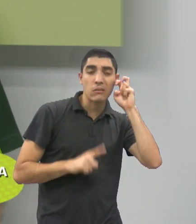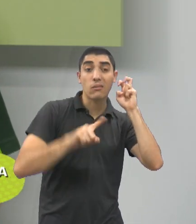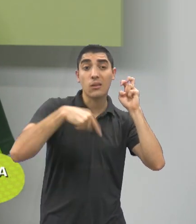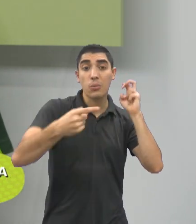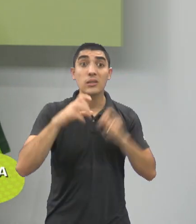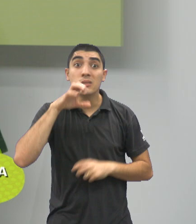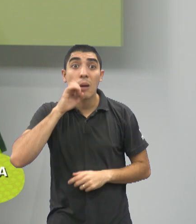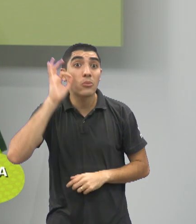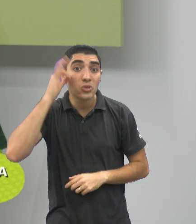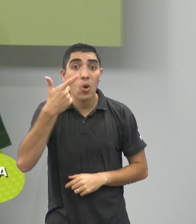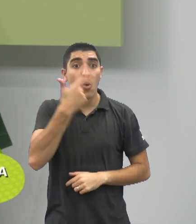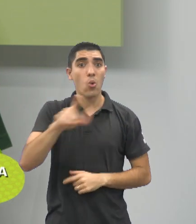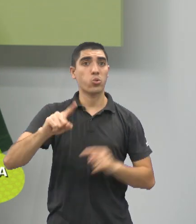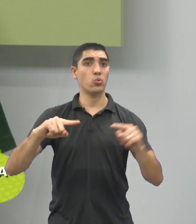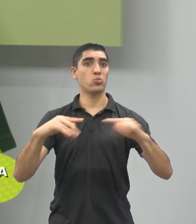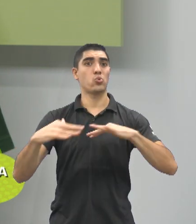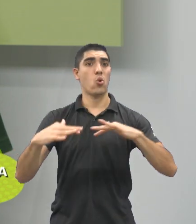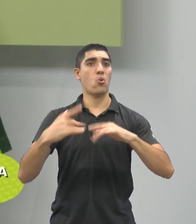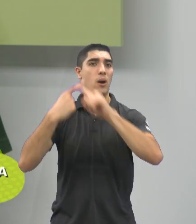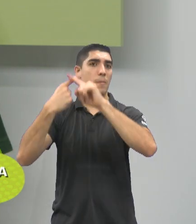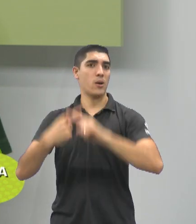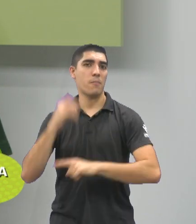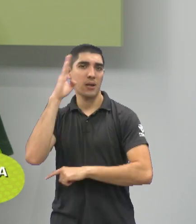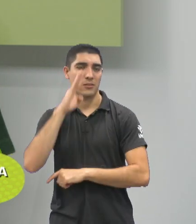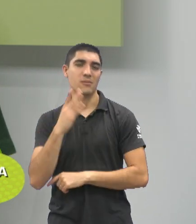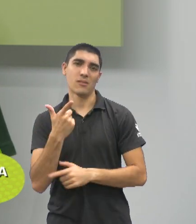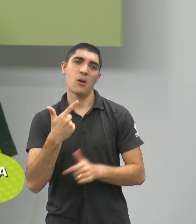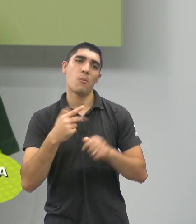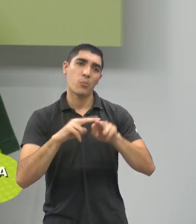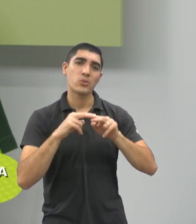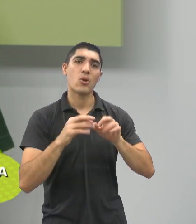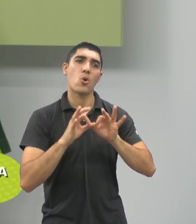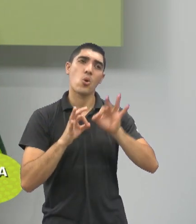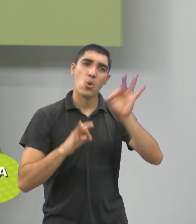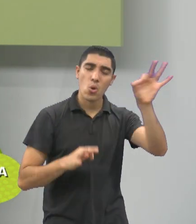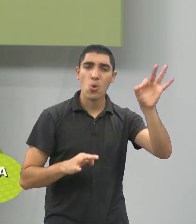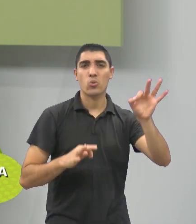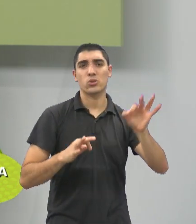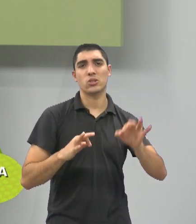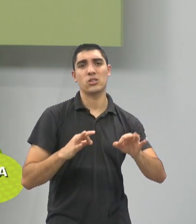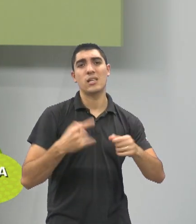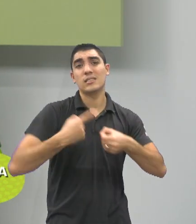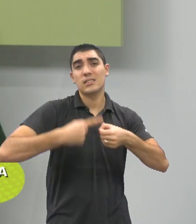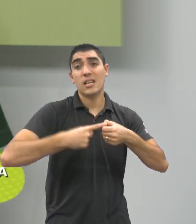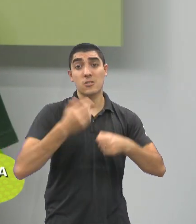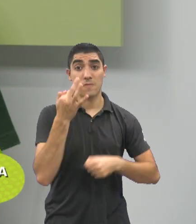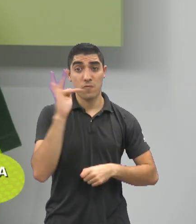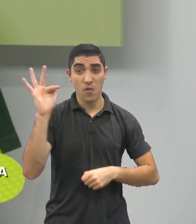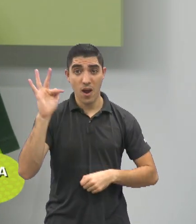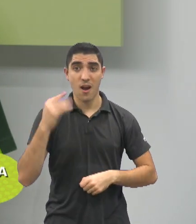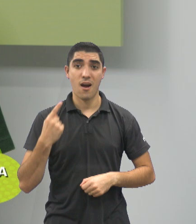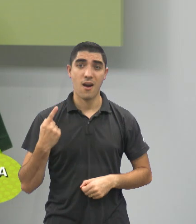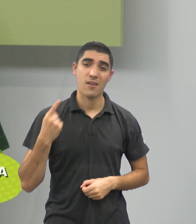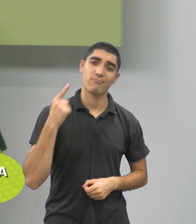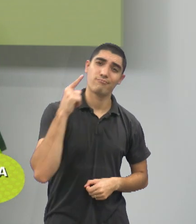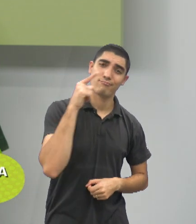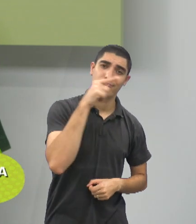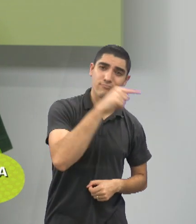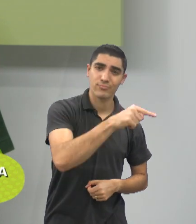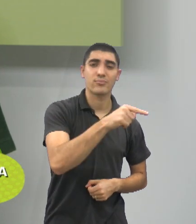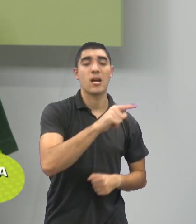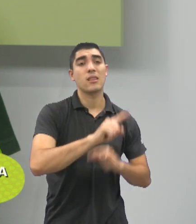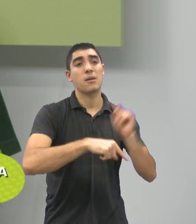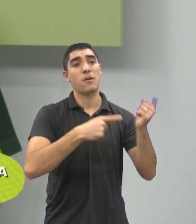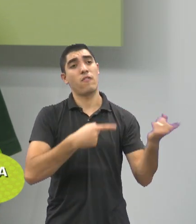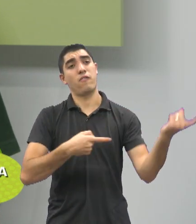estrear no NBB. Então, você tem o desgaste da viagem até Franca, que não é perto, né? Não é tão perto, voltar para jogar contra o